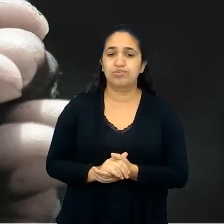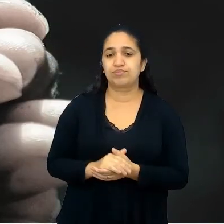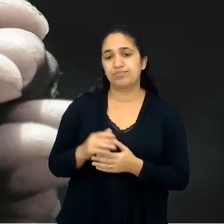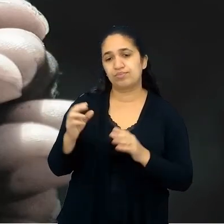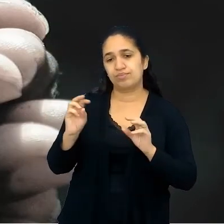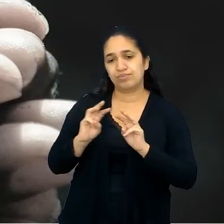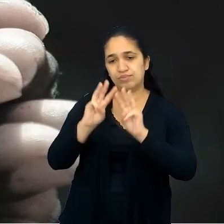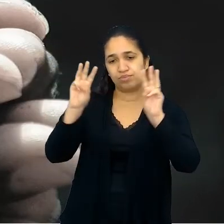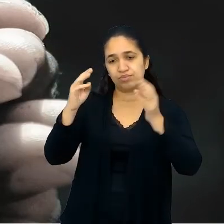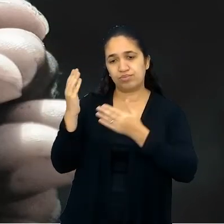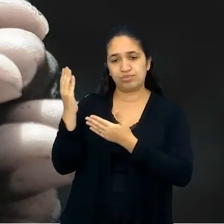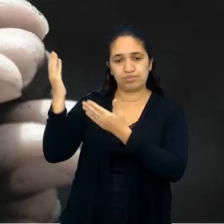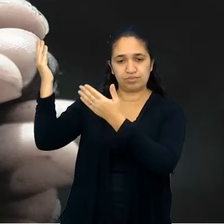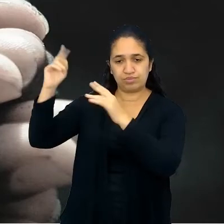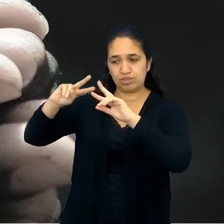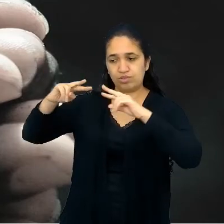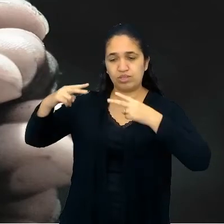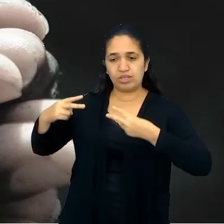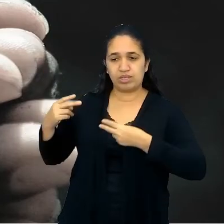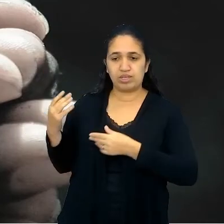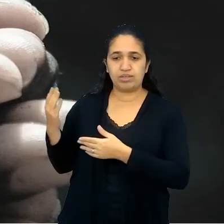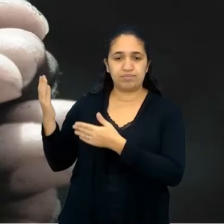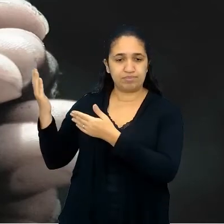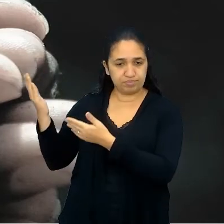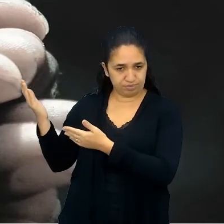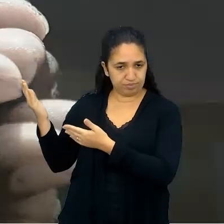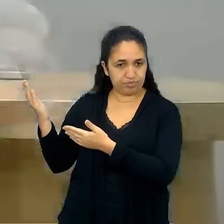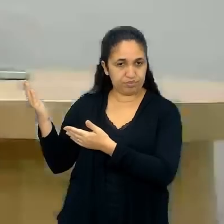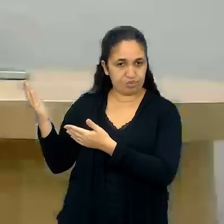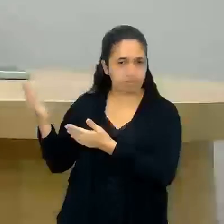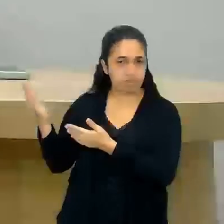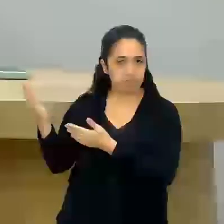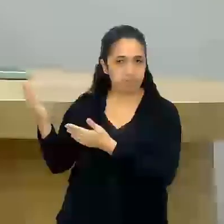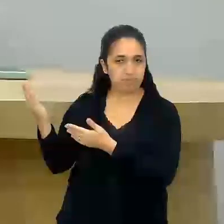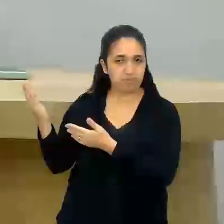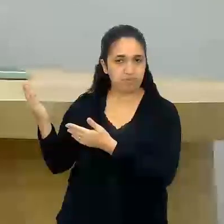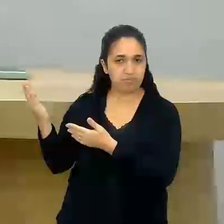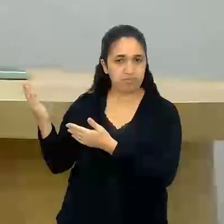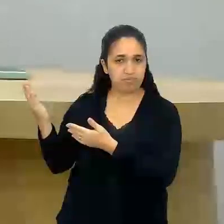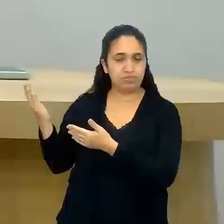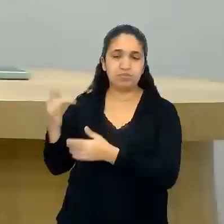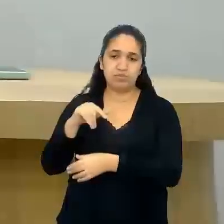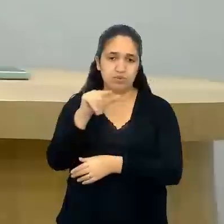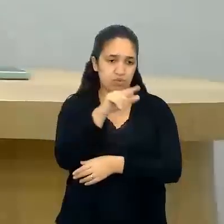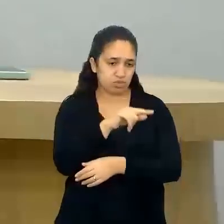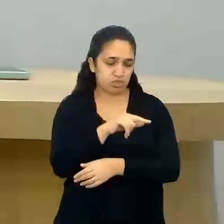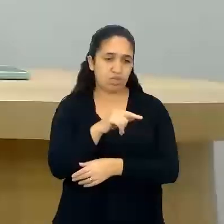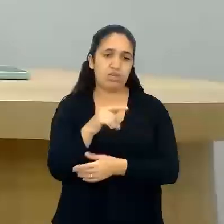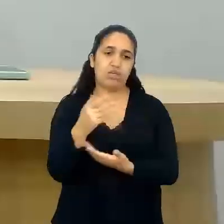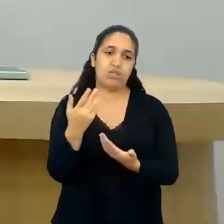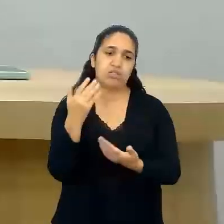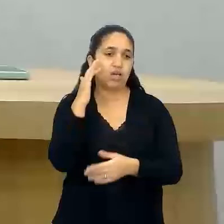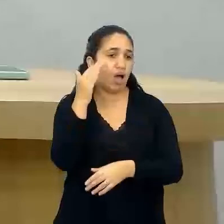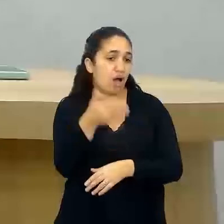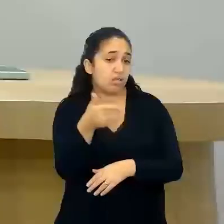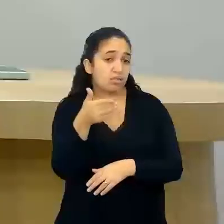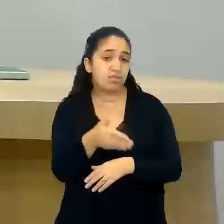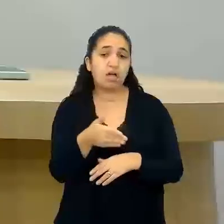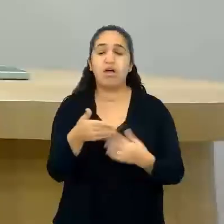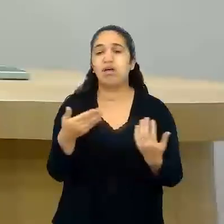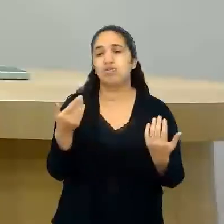está disponível nesse link abaixo aí, né? Caso, né, como foi falado, vocês tenham, né, acesso,